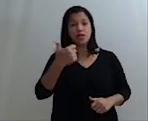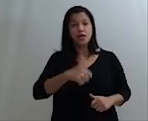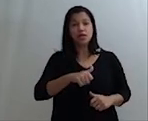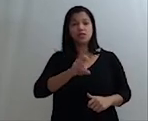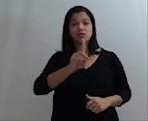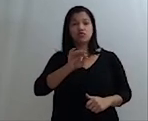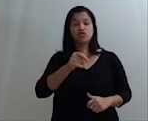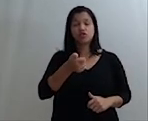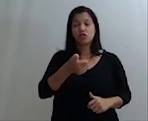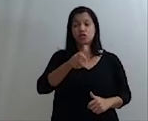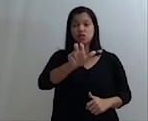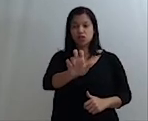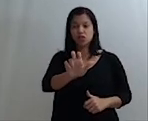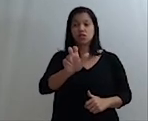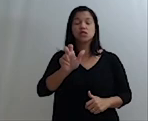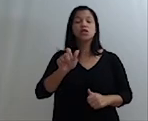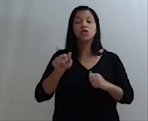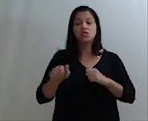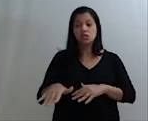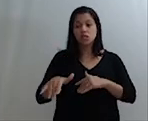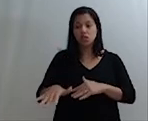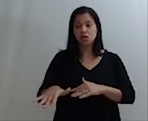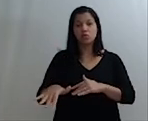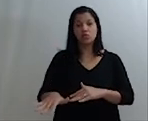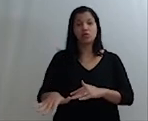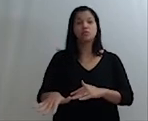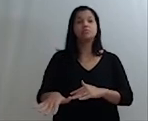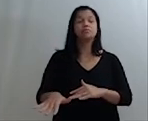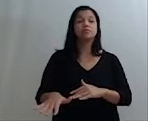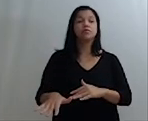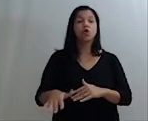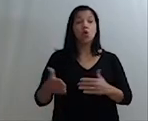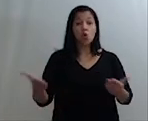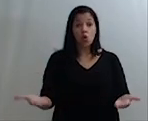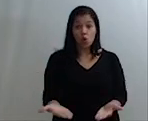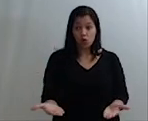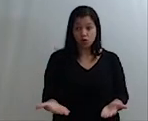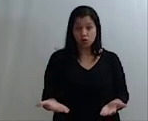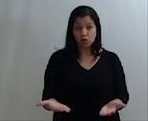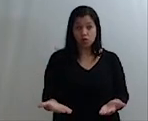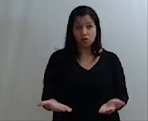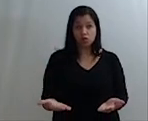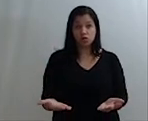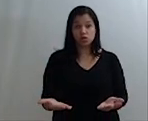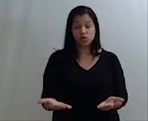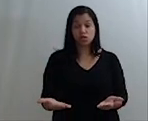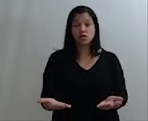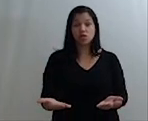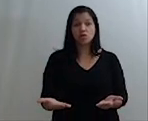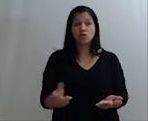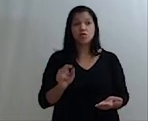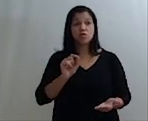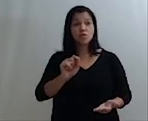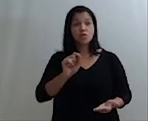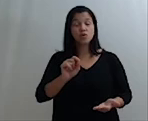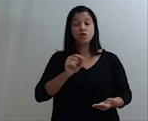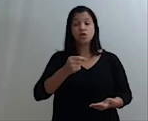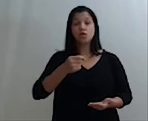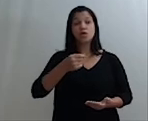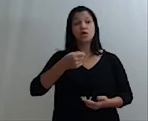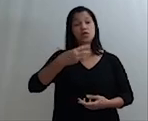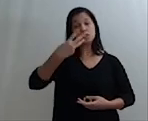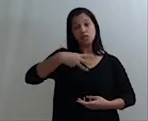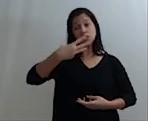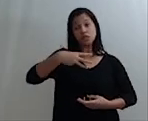15 de setembro último hoje nós temos ao menos da terceira sessão sete